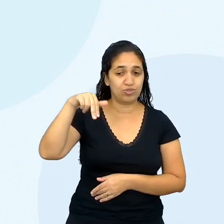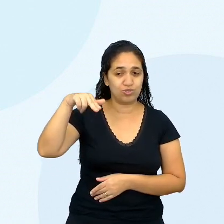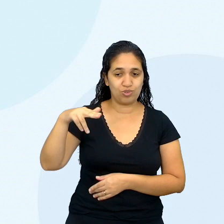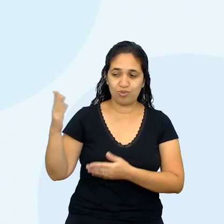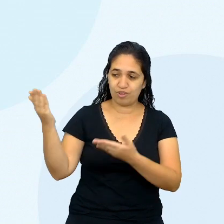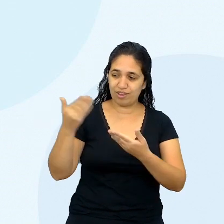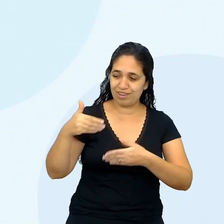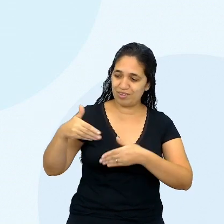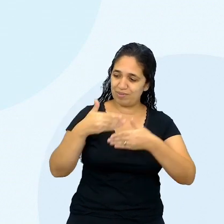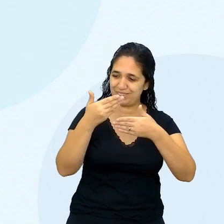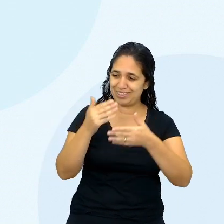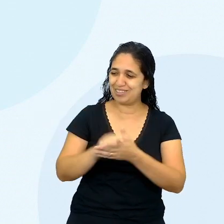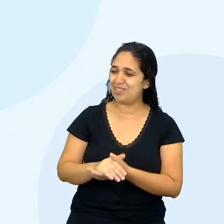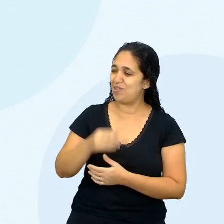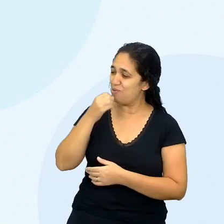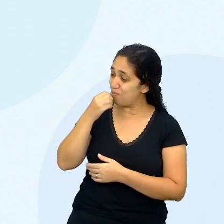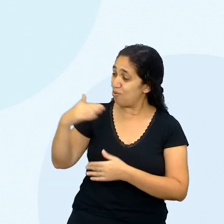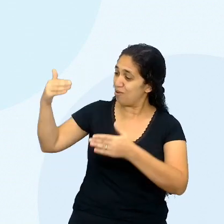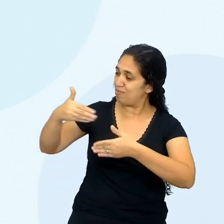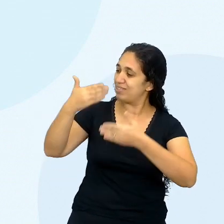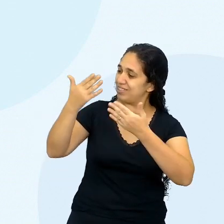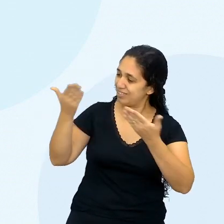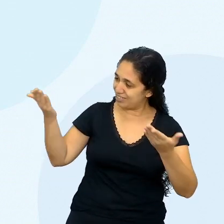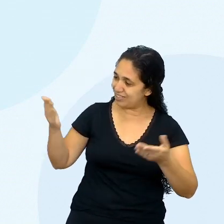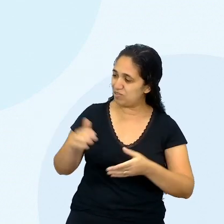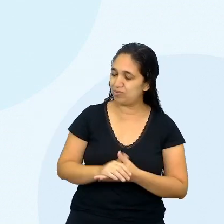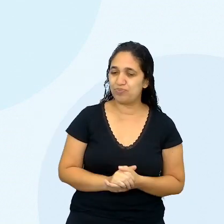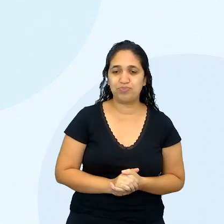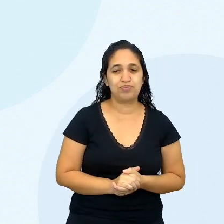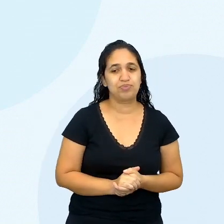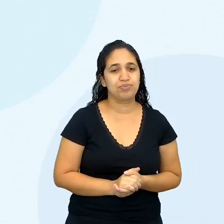apresentação dele. Edson, uma ótima apresentação aí para você.